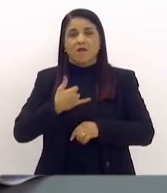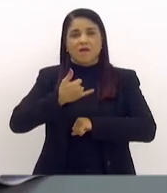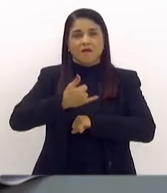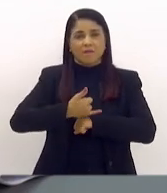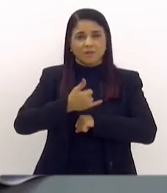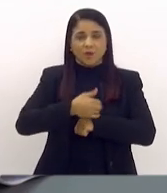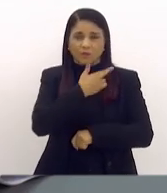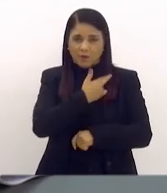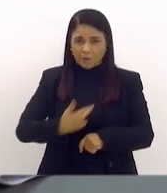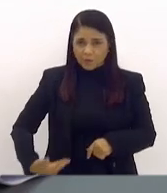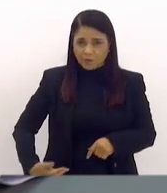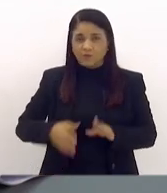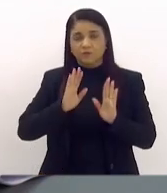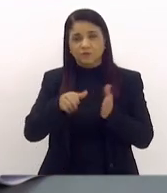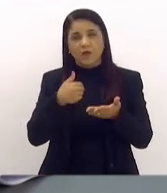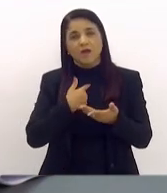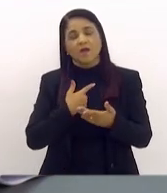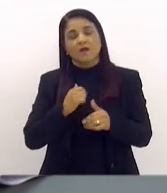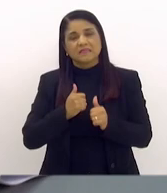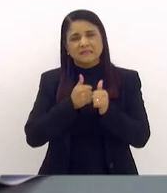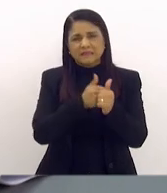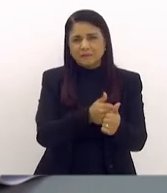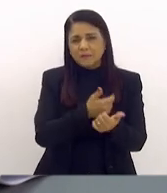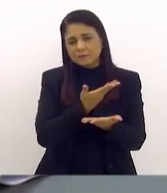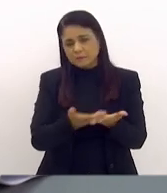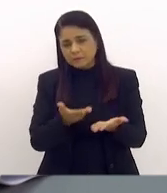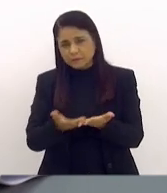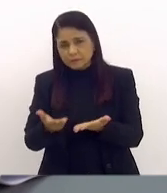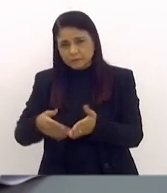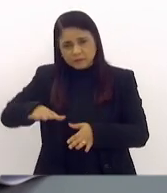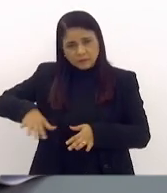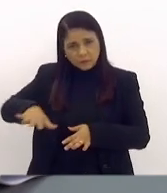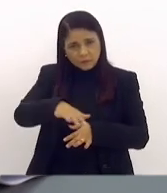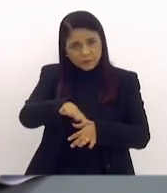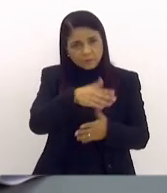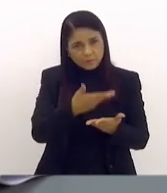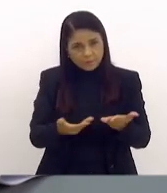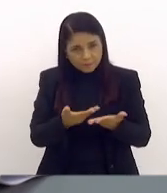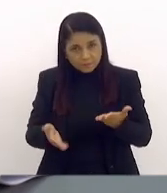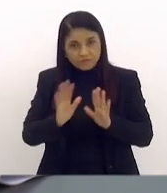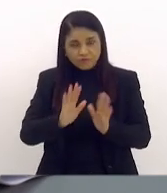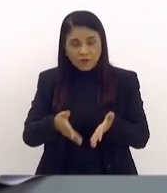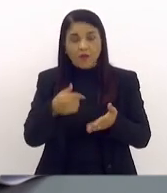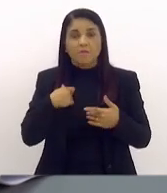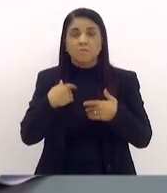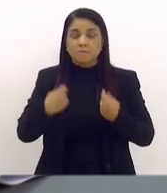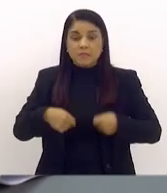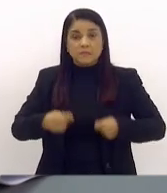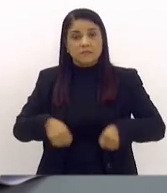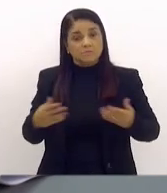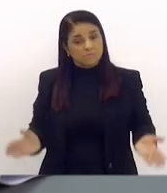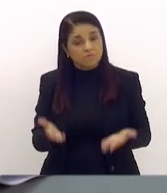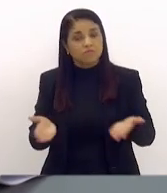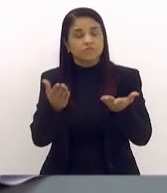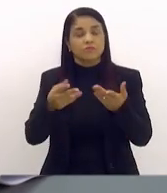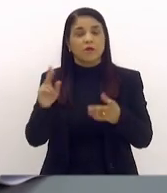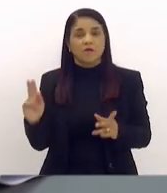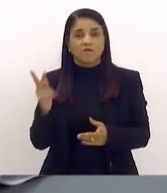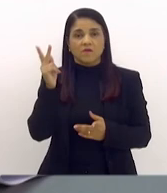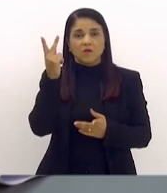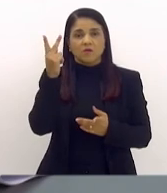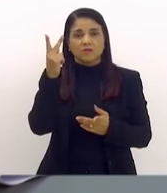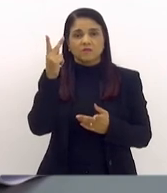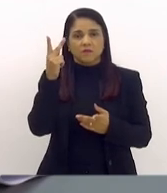República perdemos diversos segmentos e precisamos dar incentivos e valorizar as